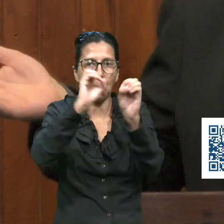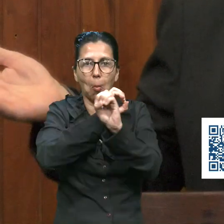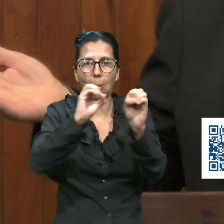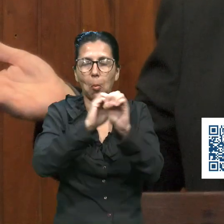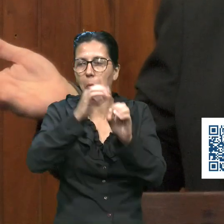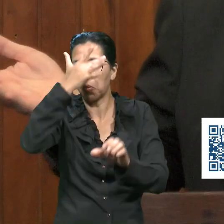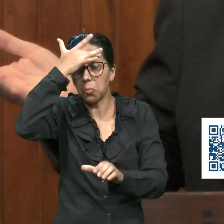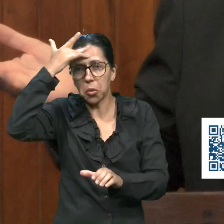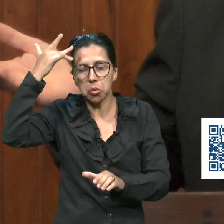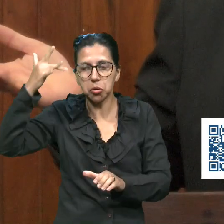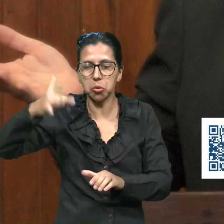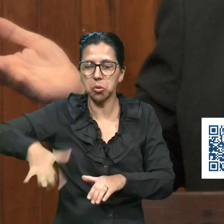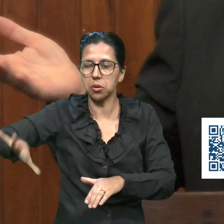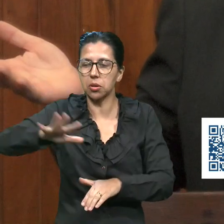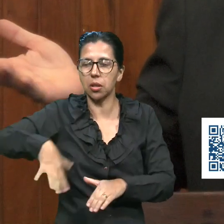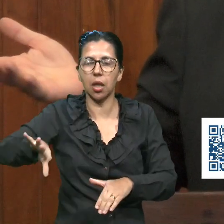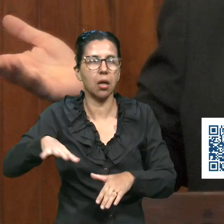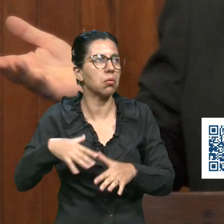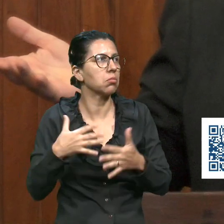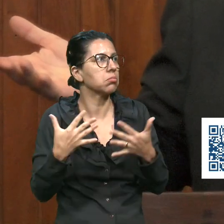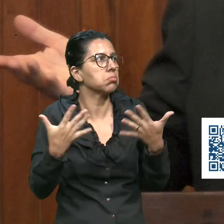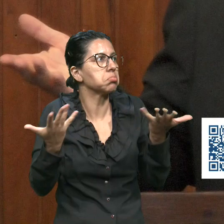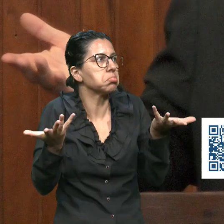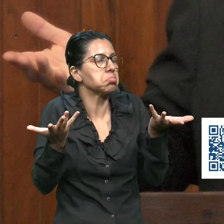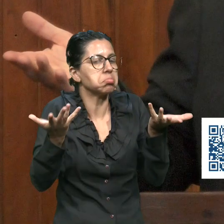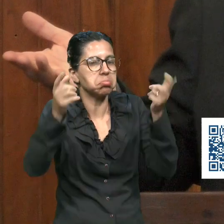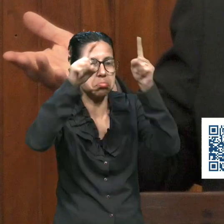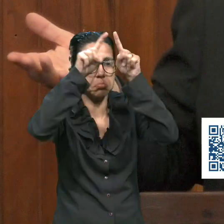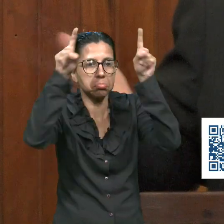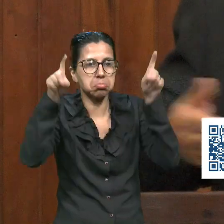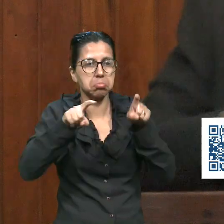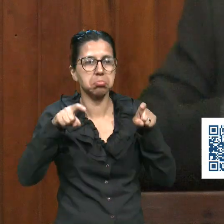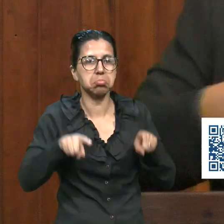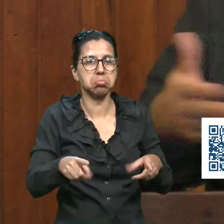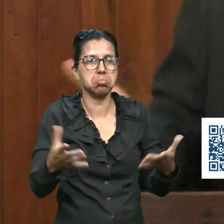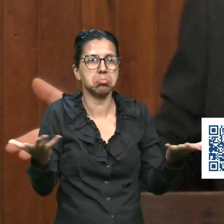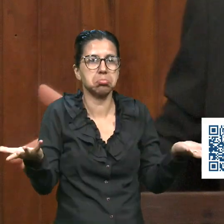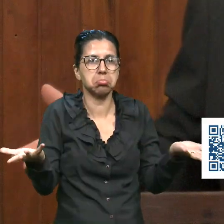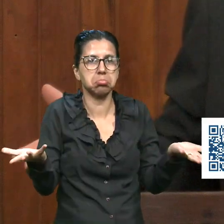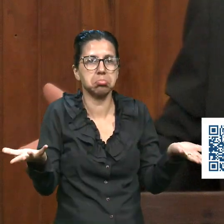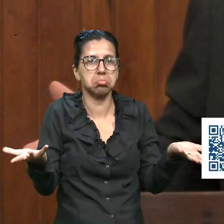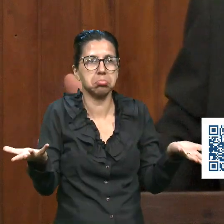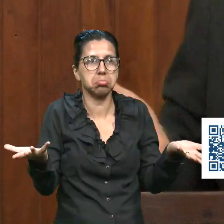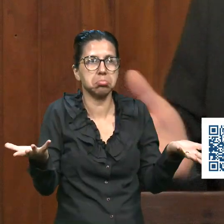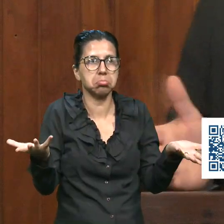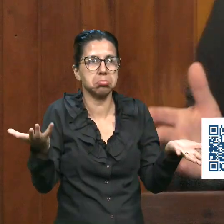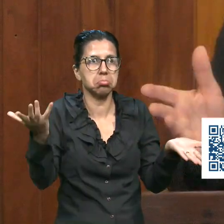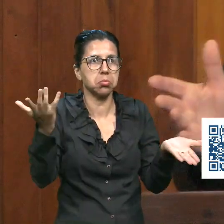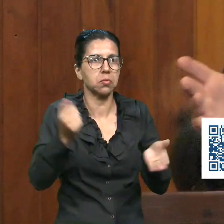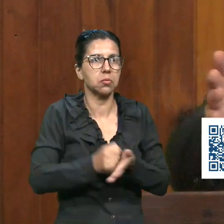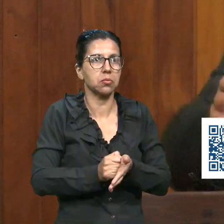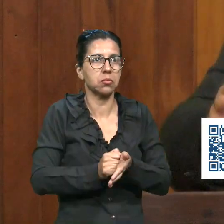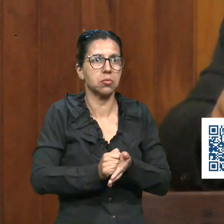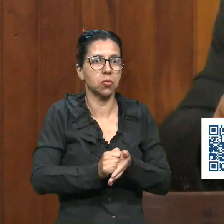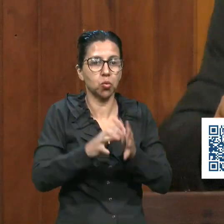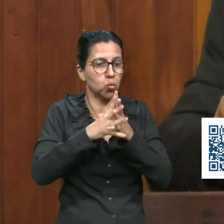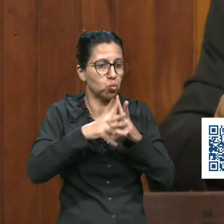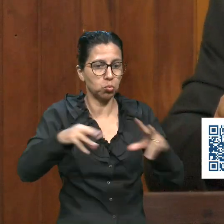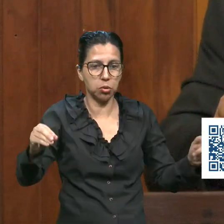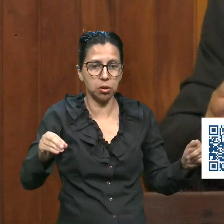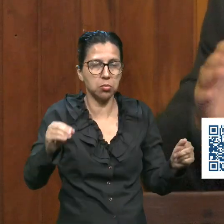estão à mercê. O cronograma sumiu. O cronograma desapareceu. Então,